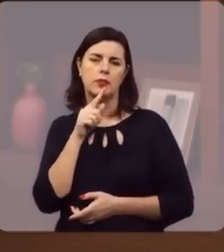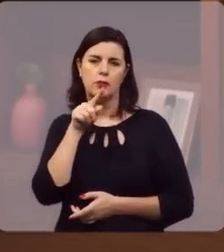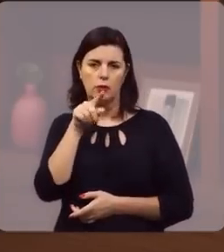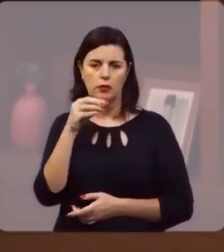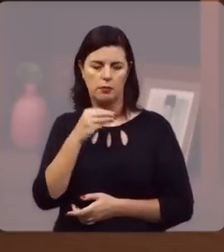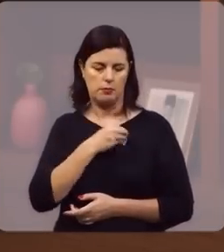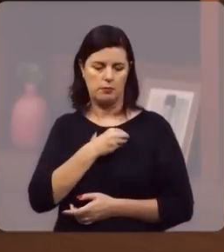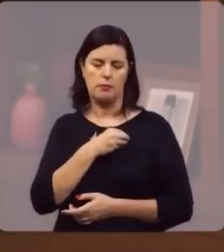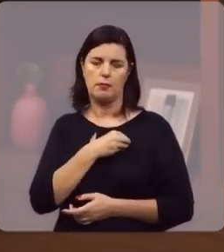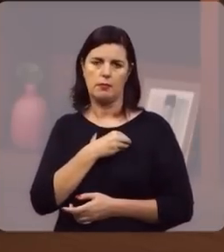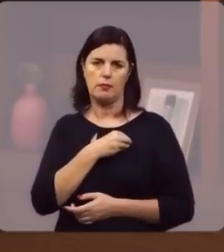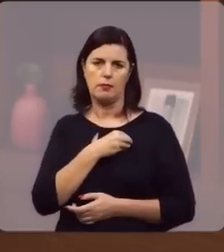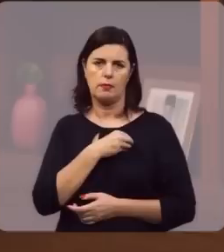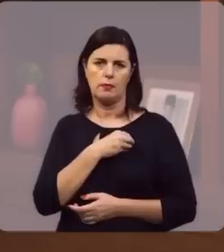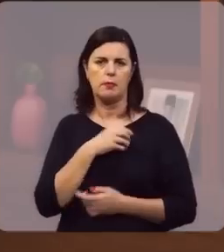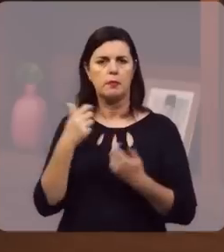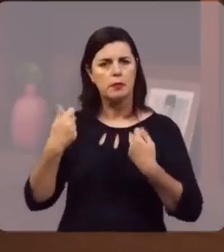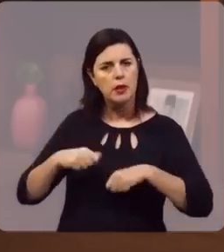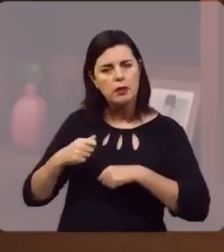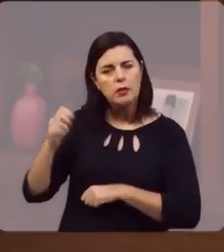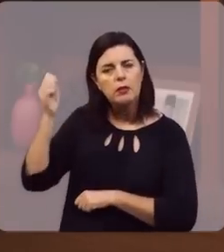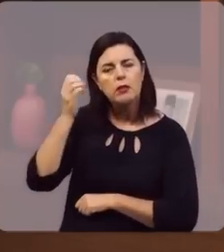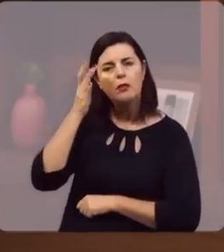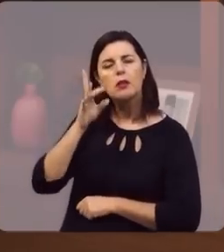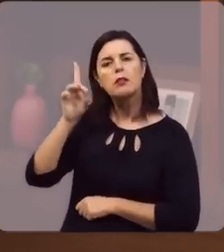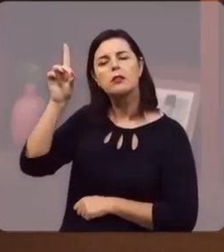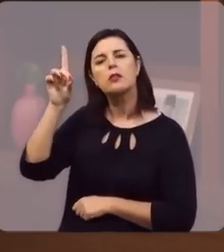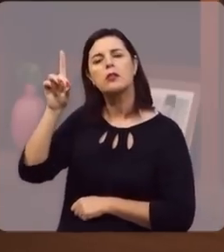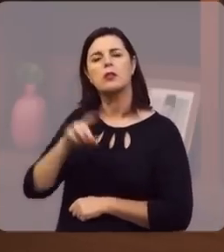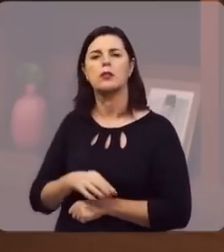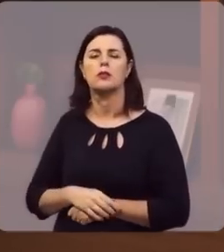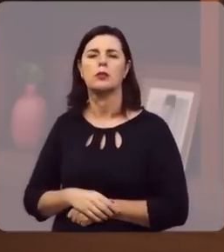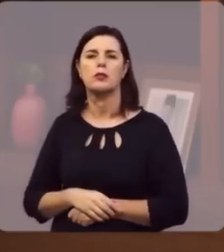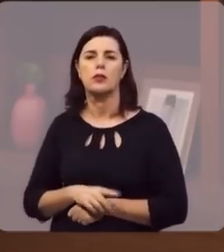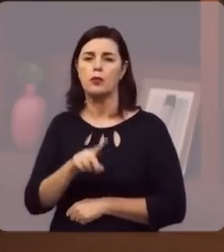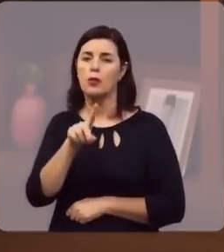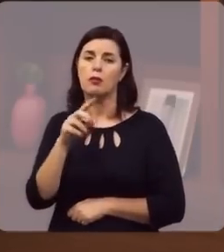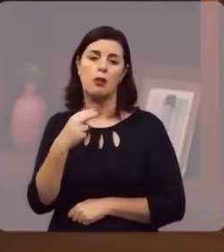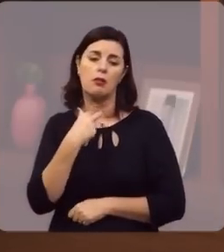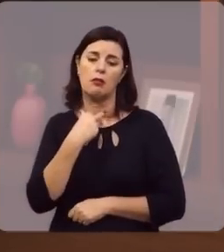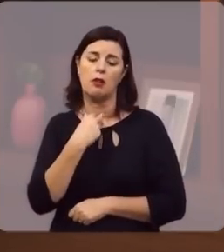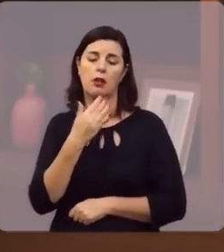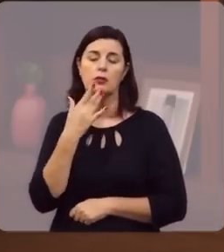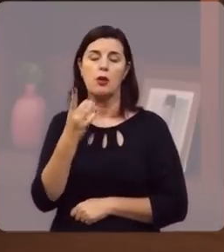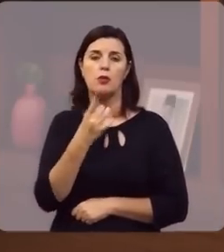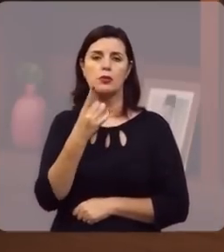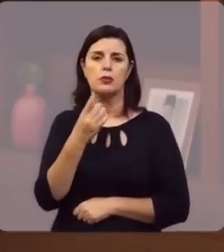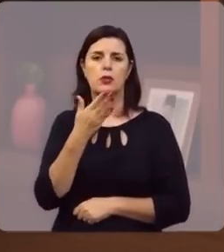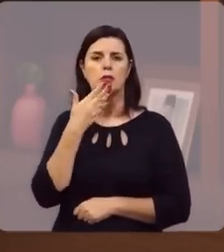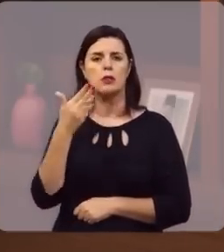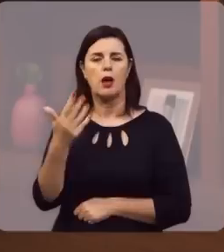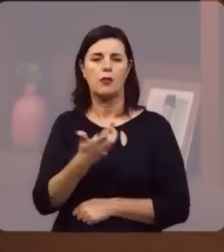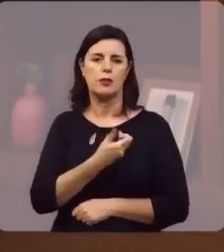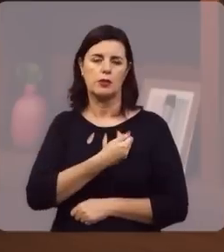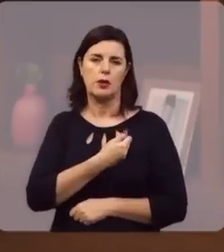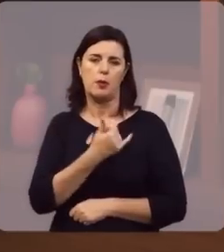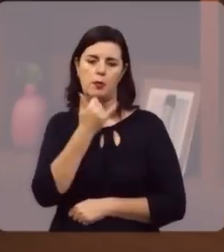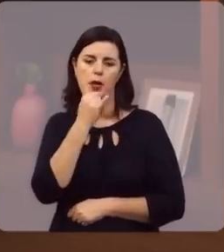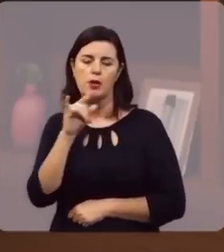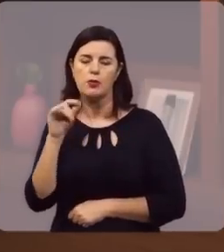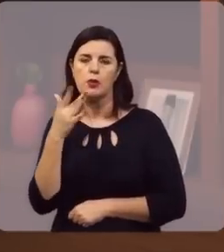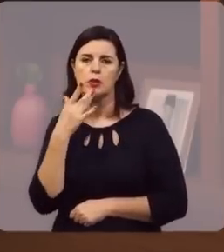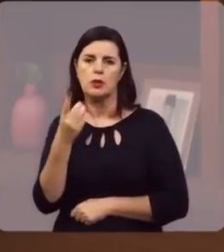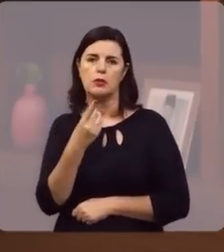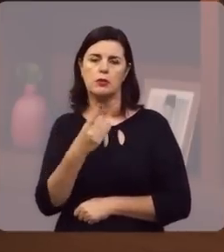o que você é um pecador carente da Graça de Deus que você não pode salvar a você mesmo você não pode